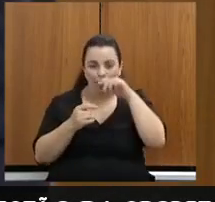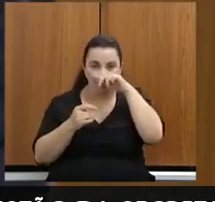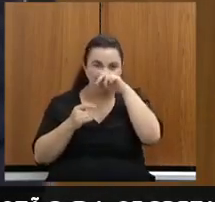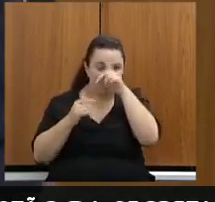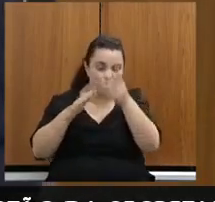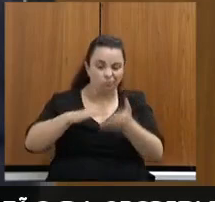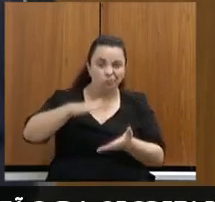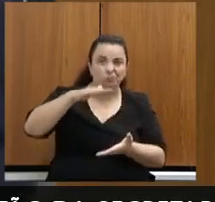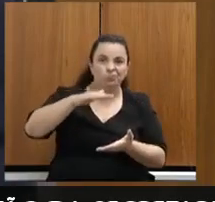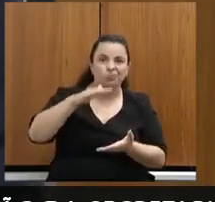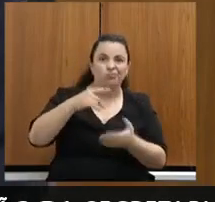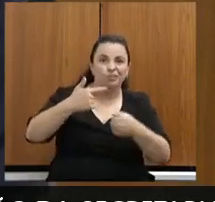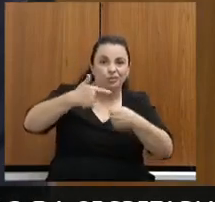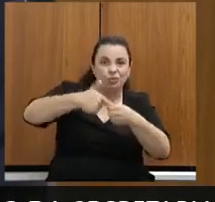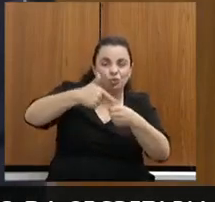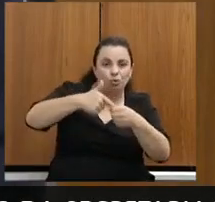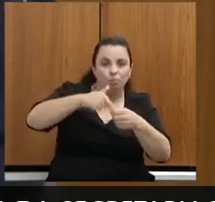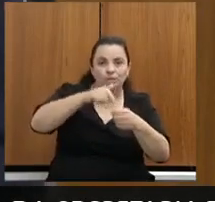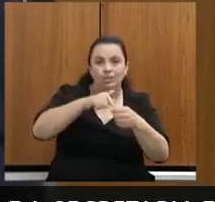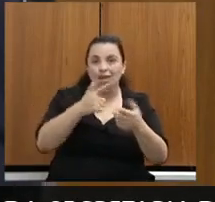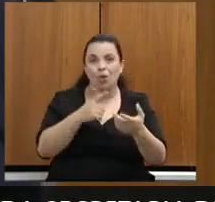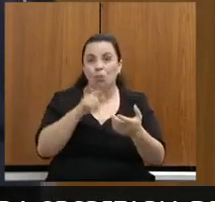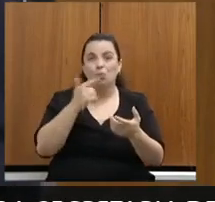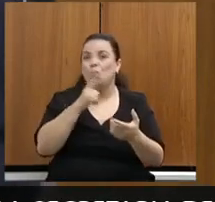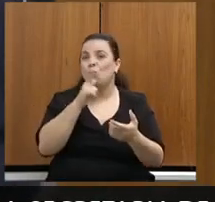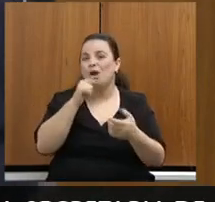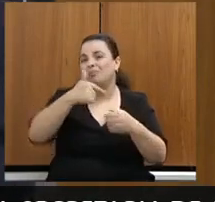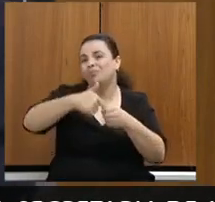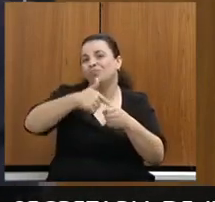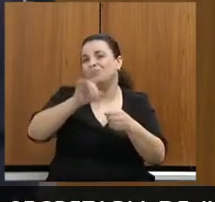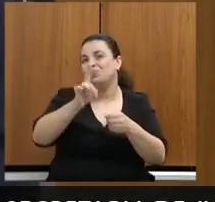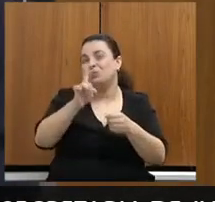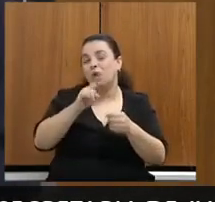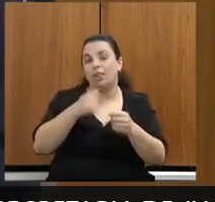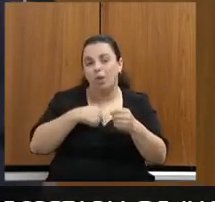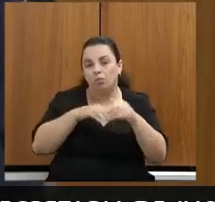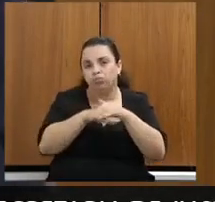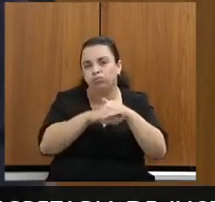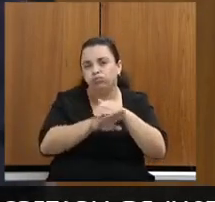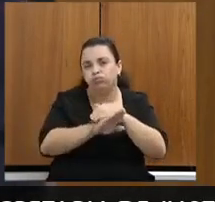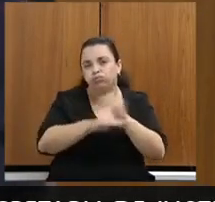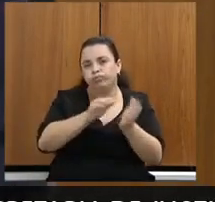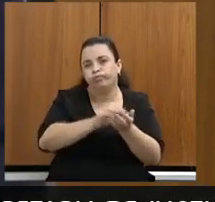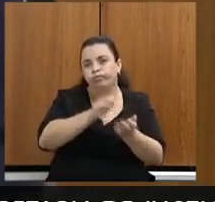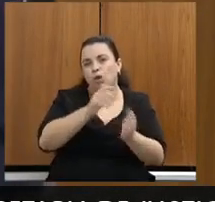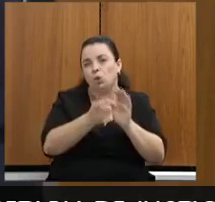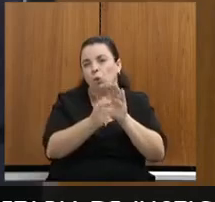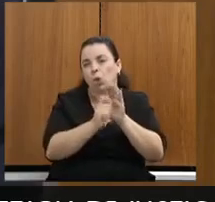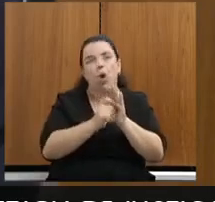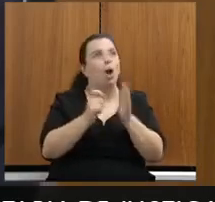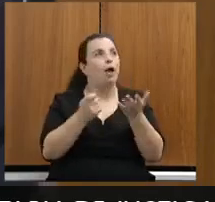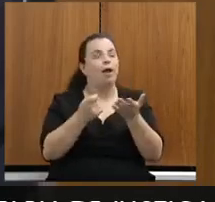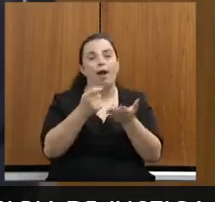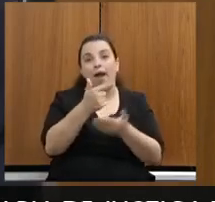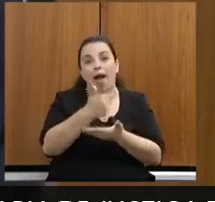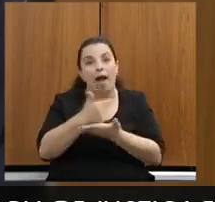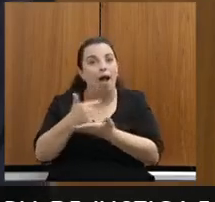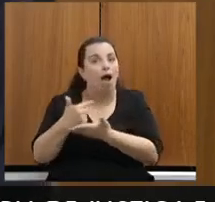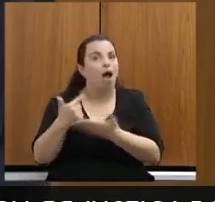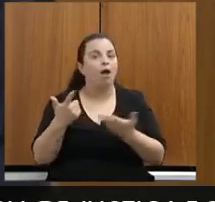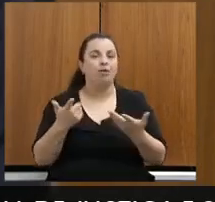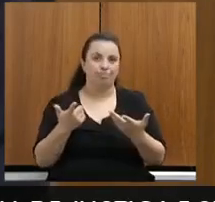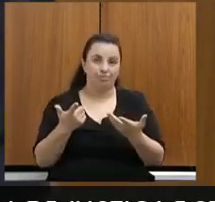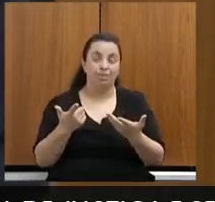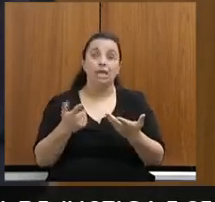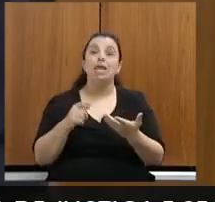droga está lotado de armas tudo isso estação de inteligência e realmente o governo do estado tem investido nisso é um dos projetos